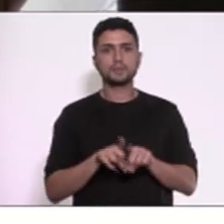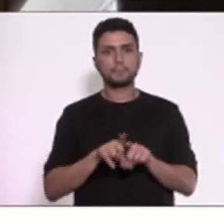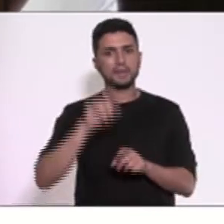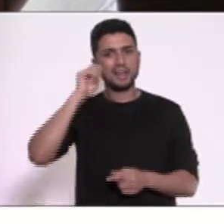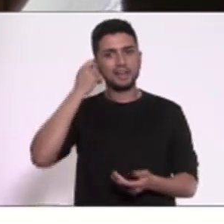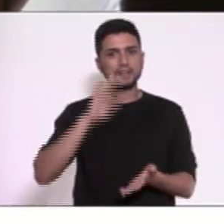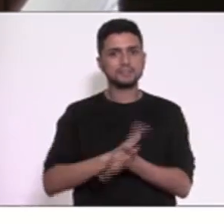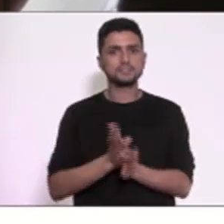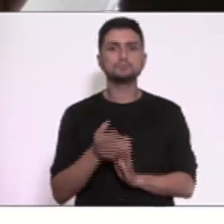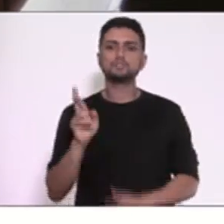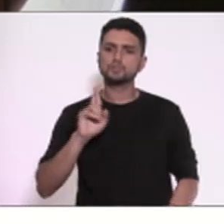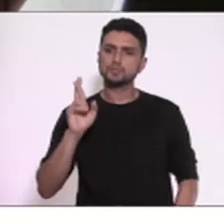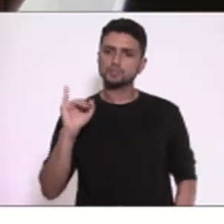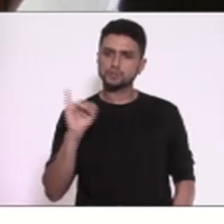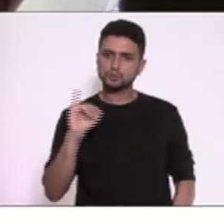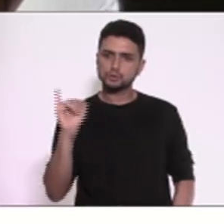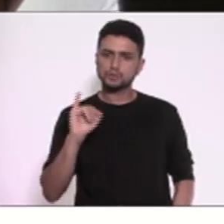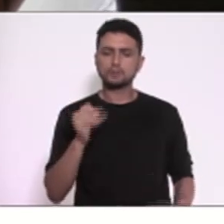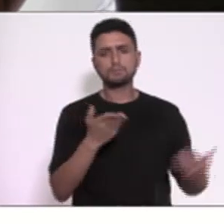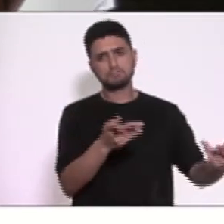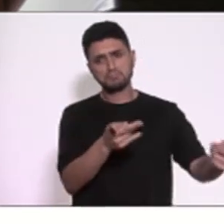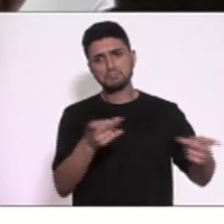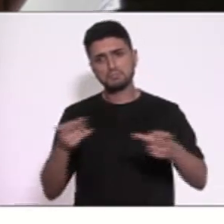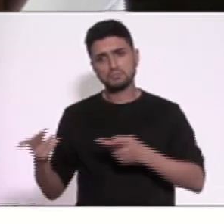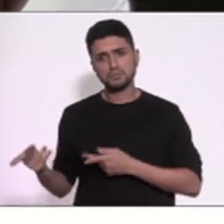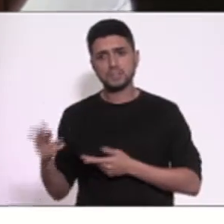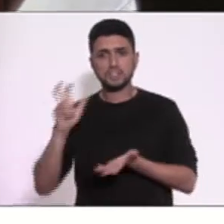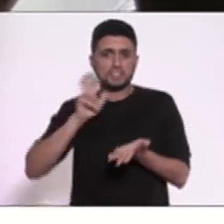Fiquem à vontade, assisto de manhã,